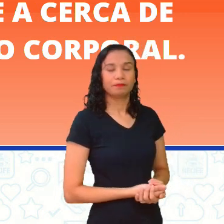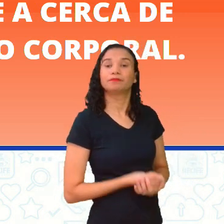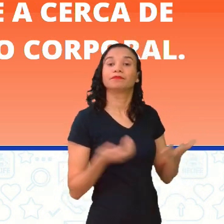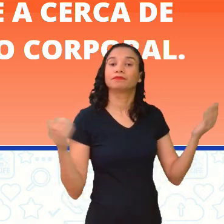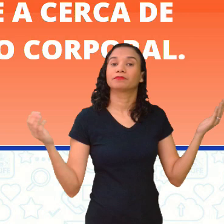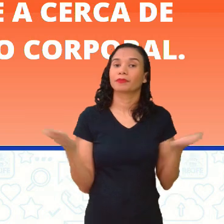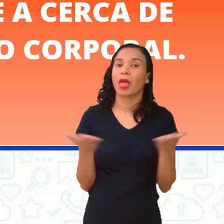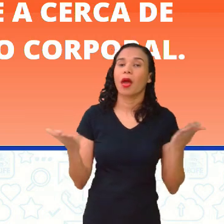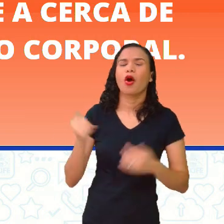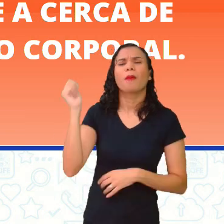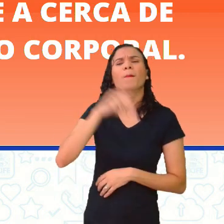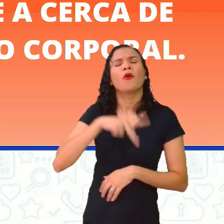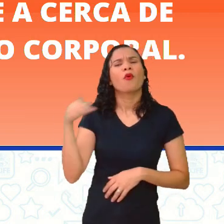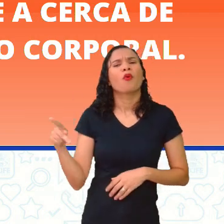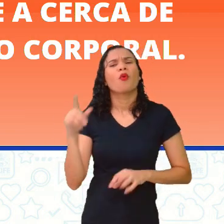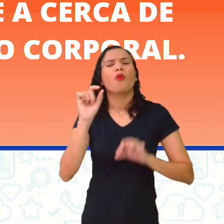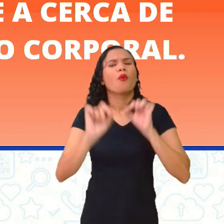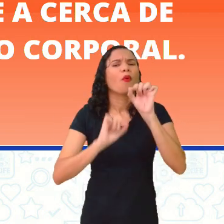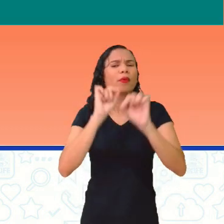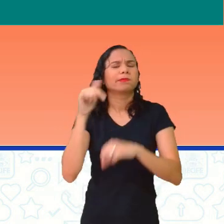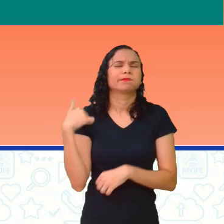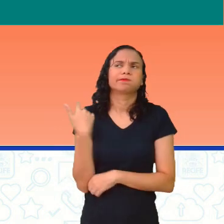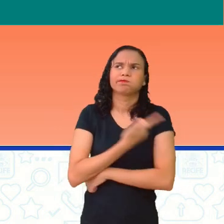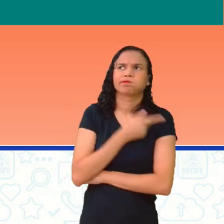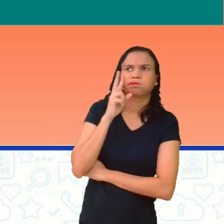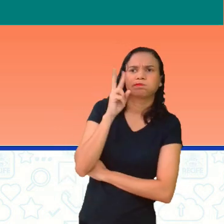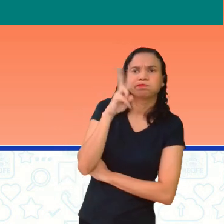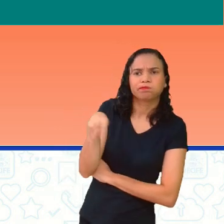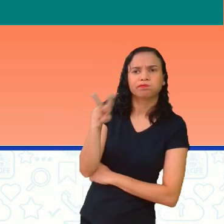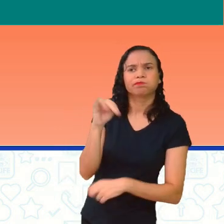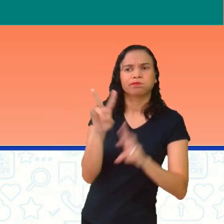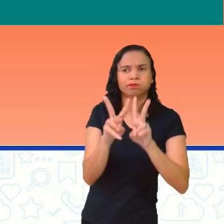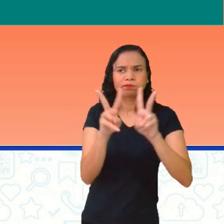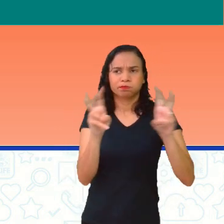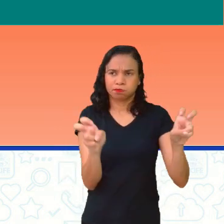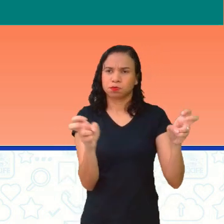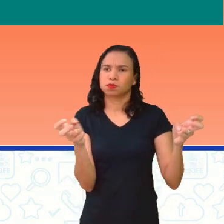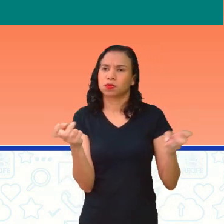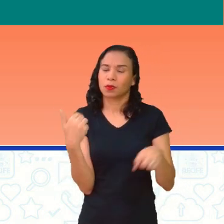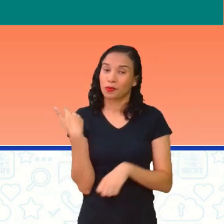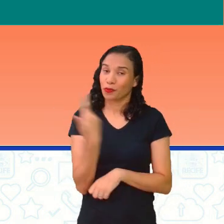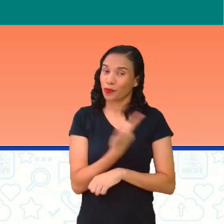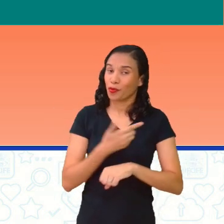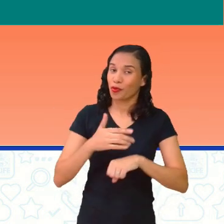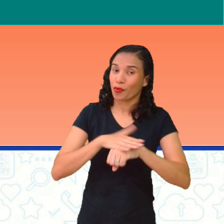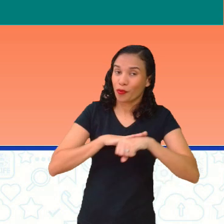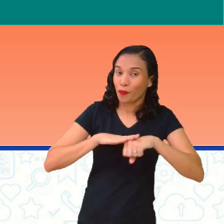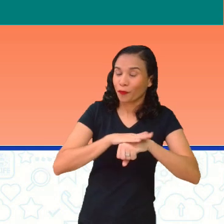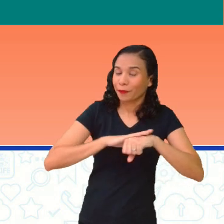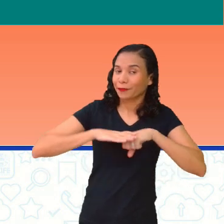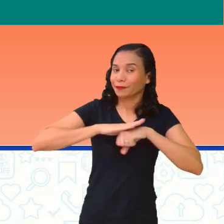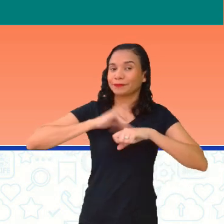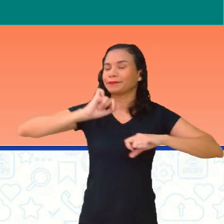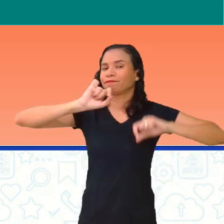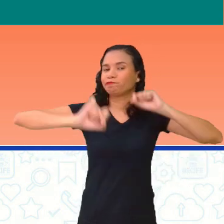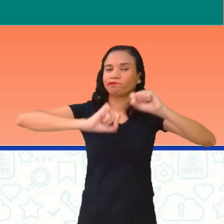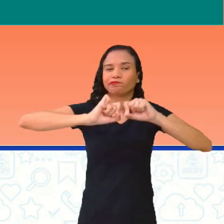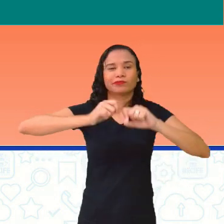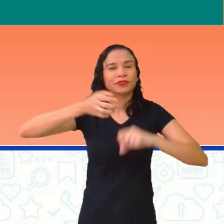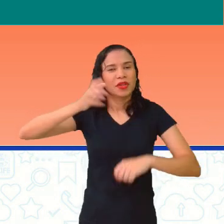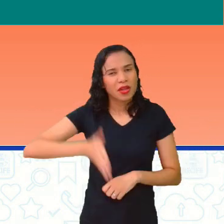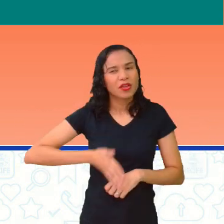E agora, professora, o que é que a gente vai ver ainda a respeito do sangue? Agora a gente vai conversar que o que muitos de vocês